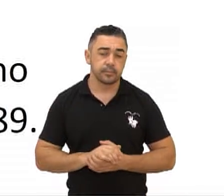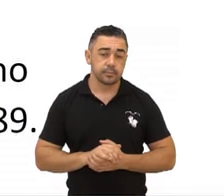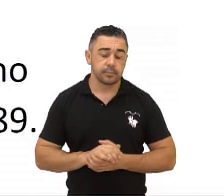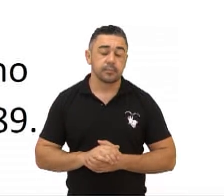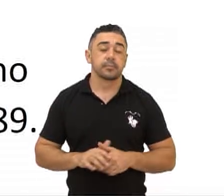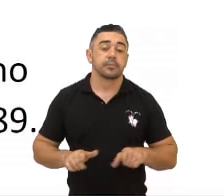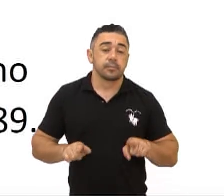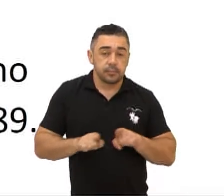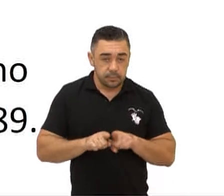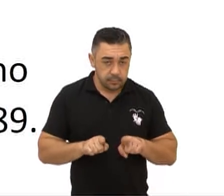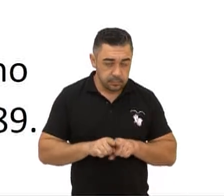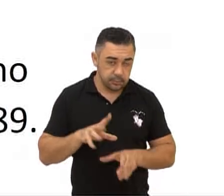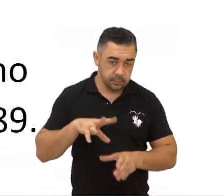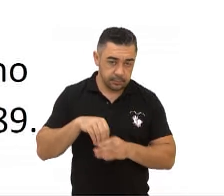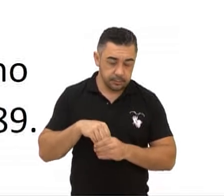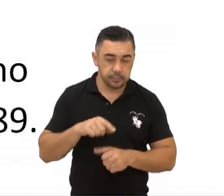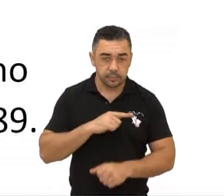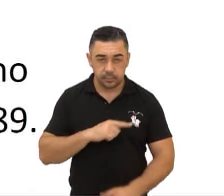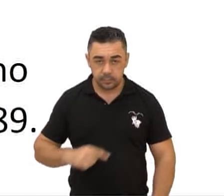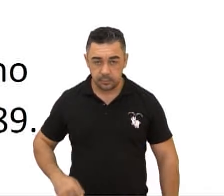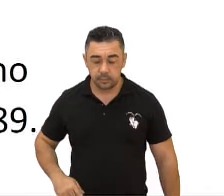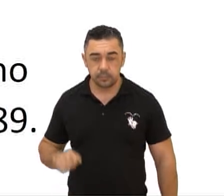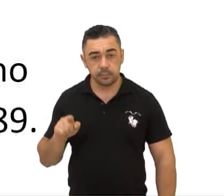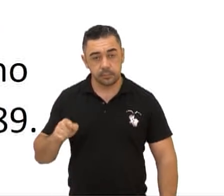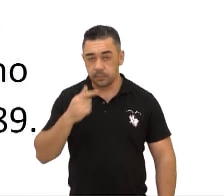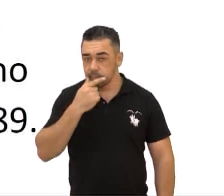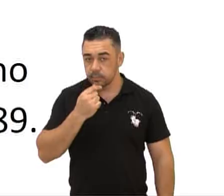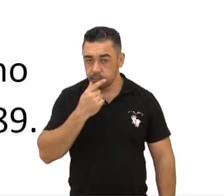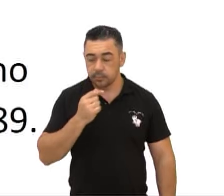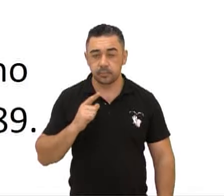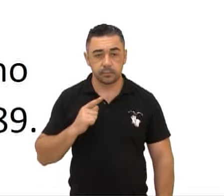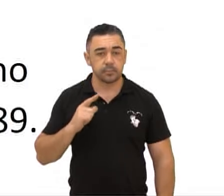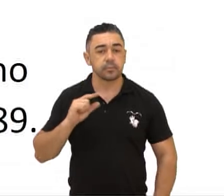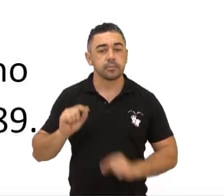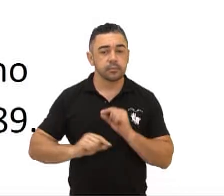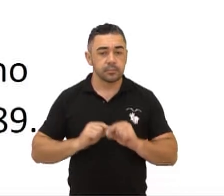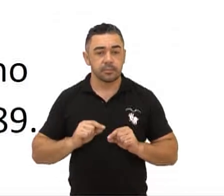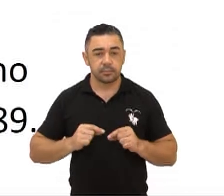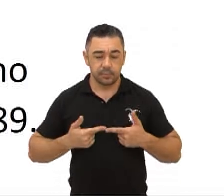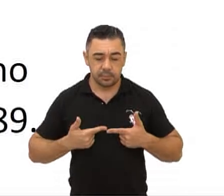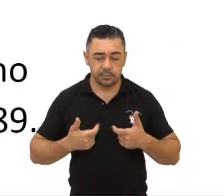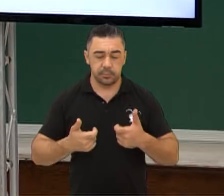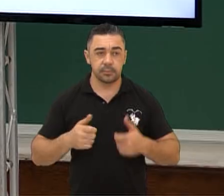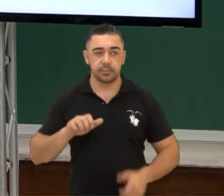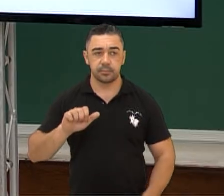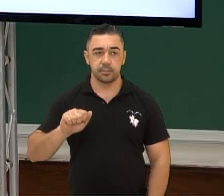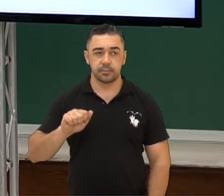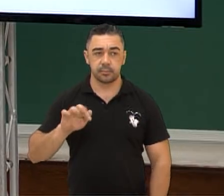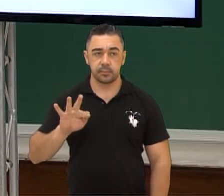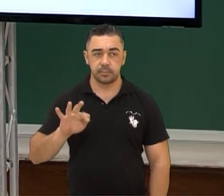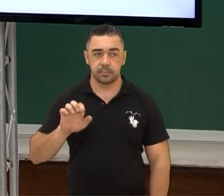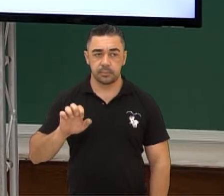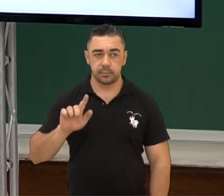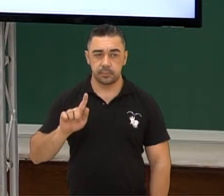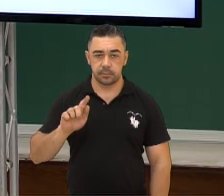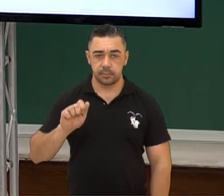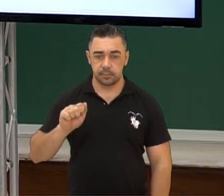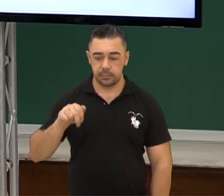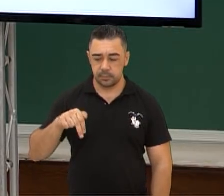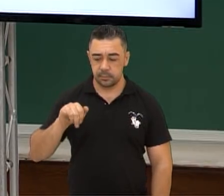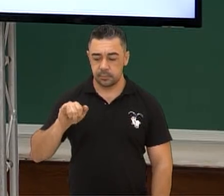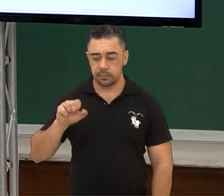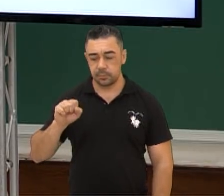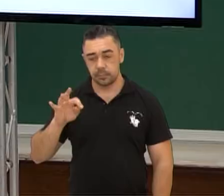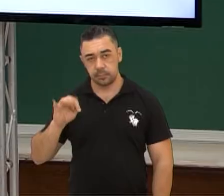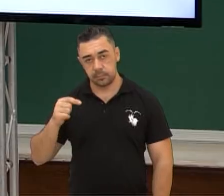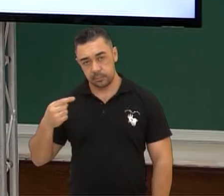Ainda, dentro deste governo, algo que o Gorbachev herdou, a guerra no Afeganistão. Não confunda com a